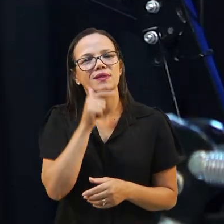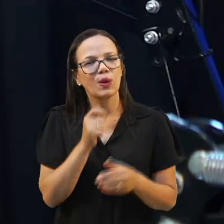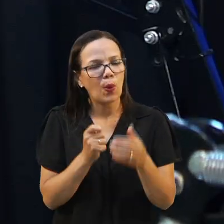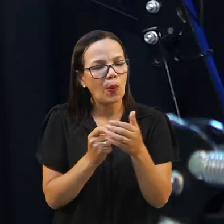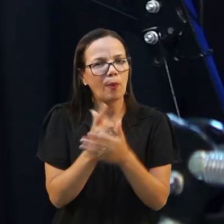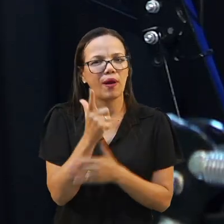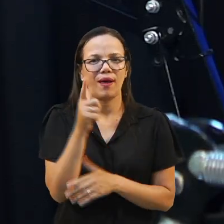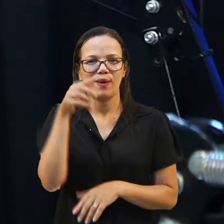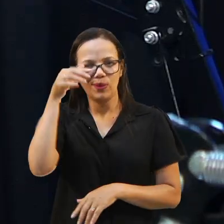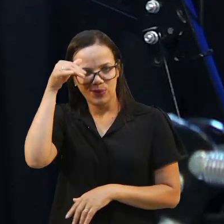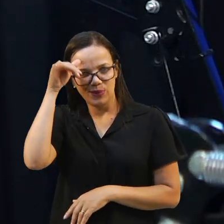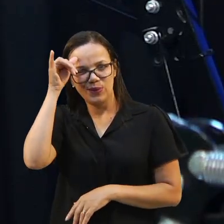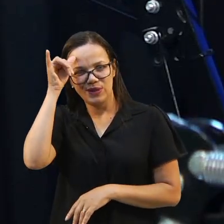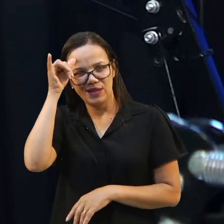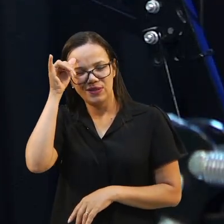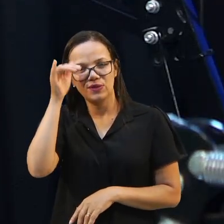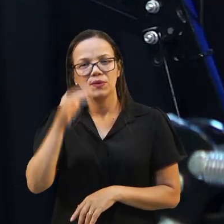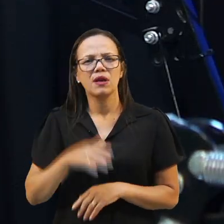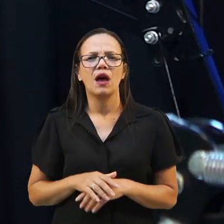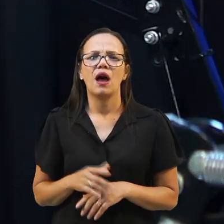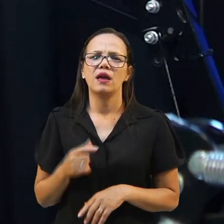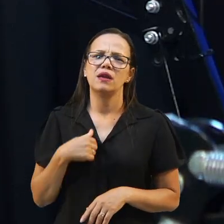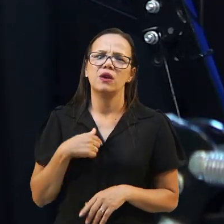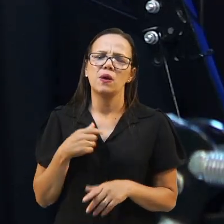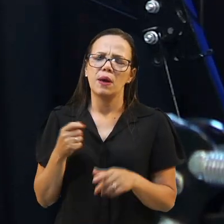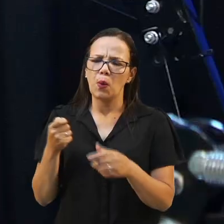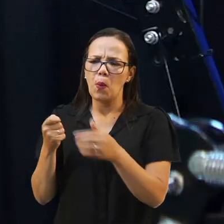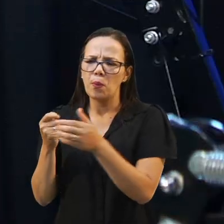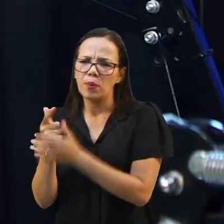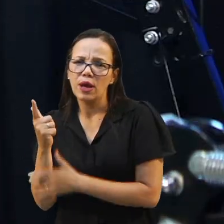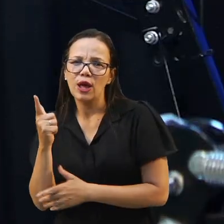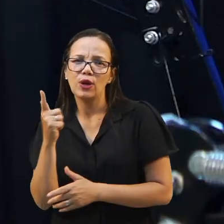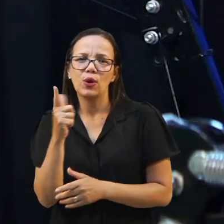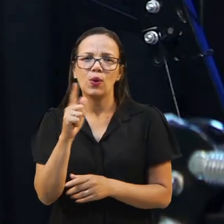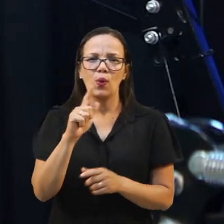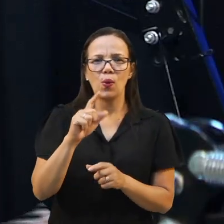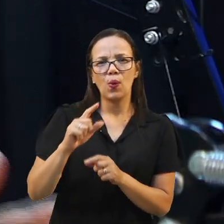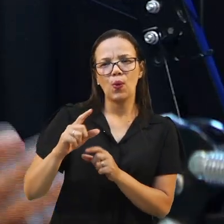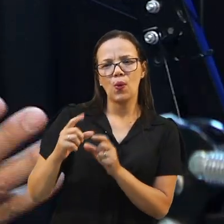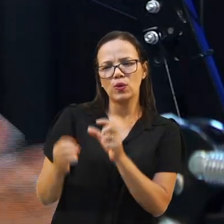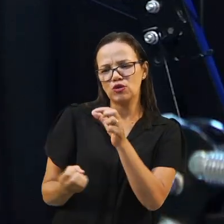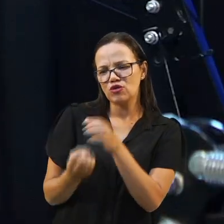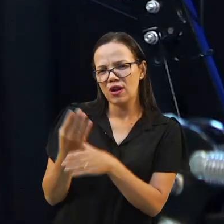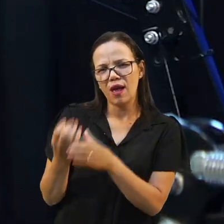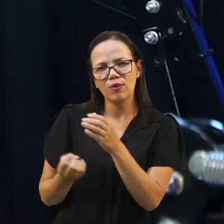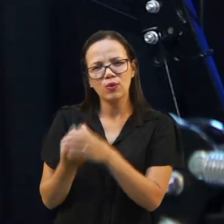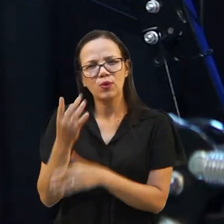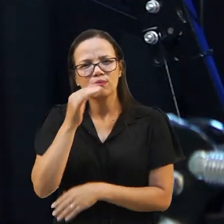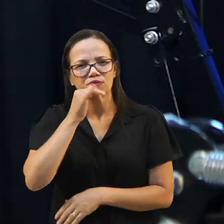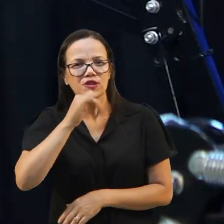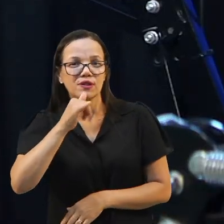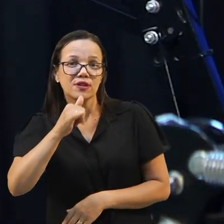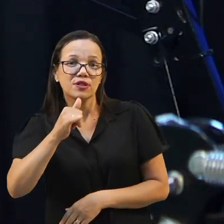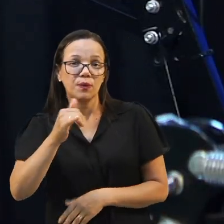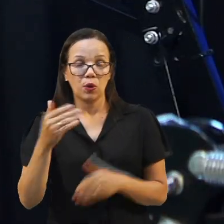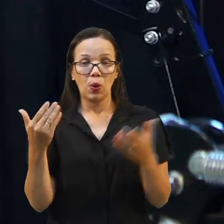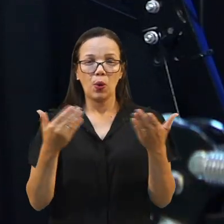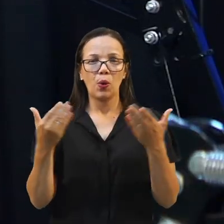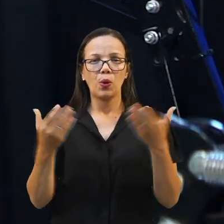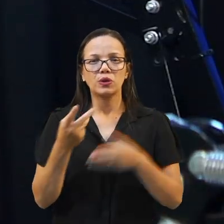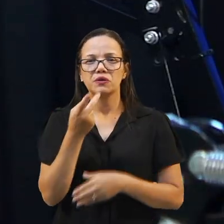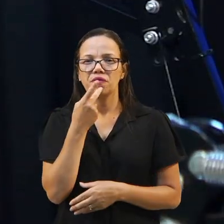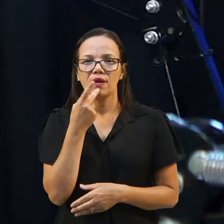sítio nós tivemos que adquirir um gerador, porque não tinha energia elétrica. Hoje, falar